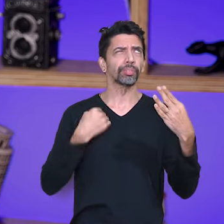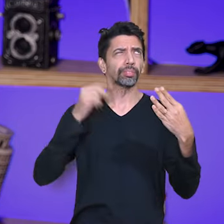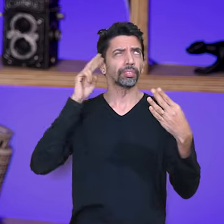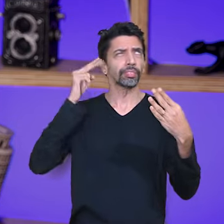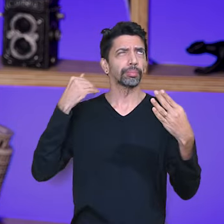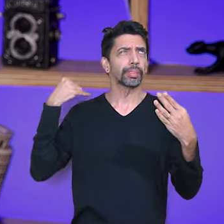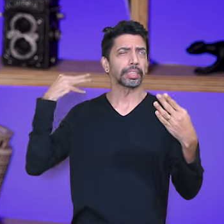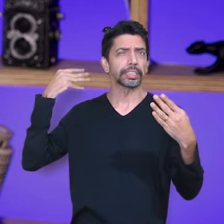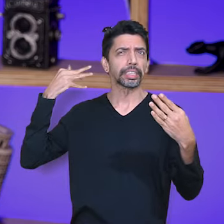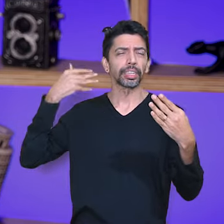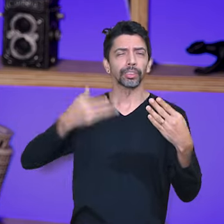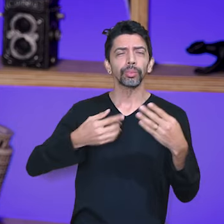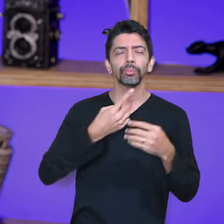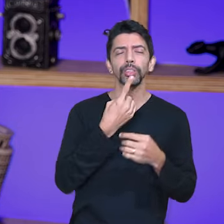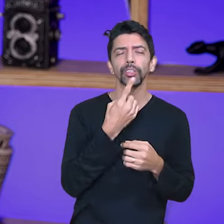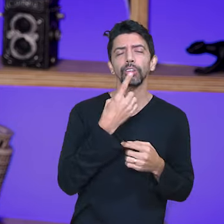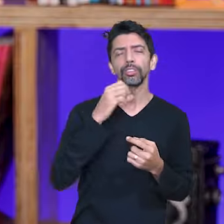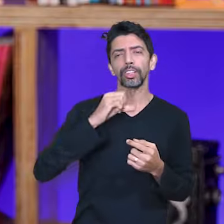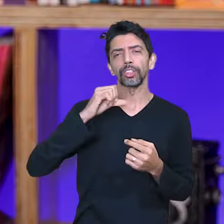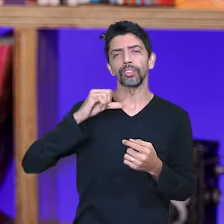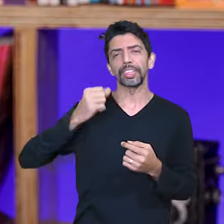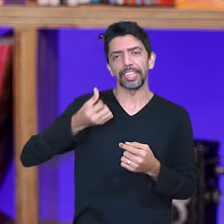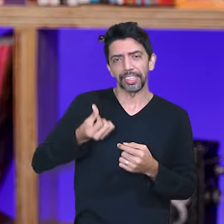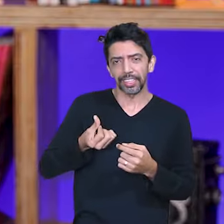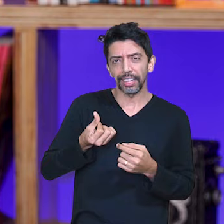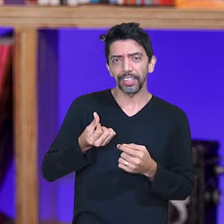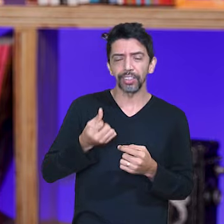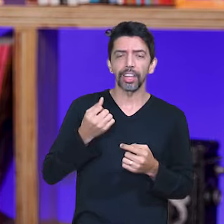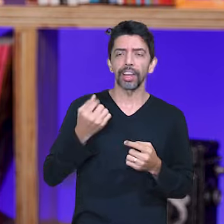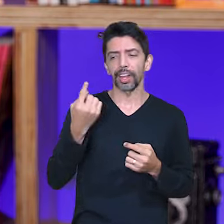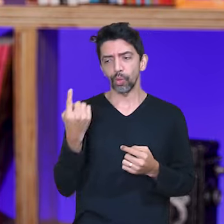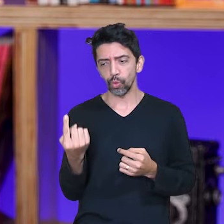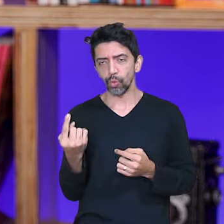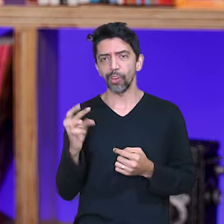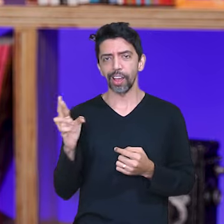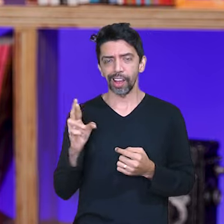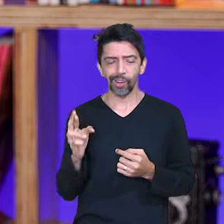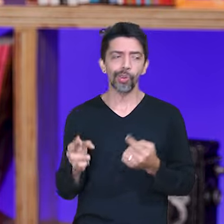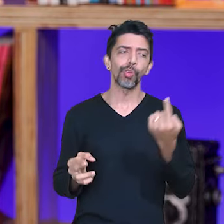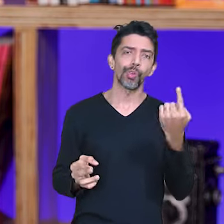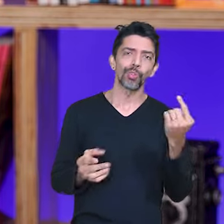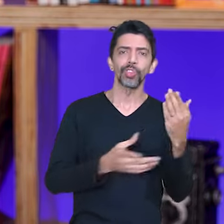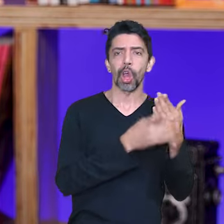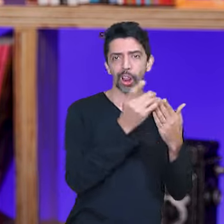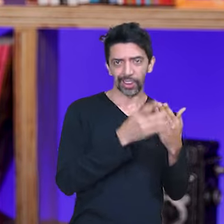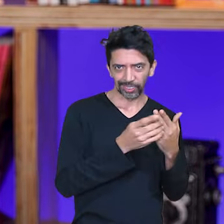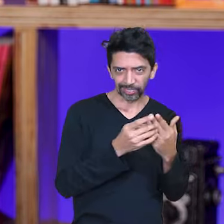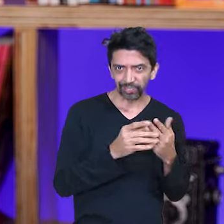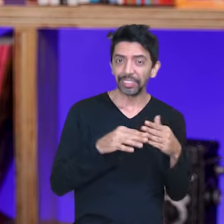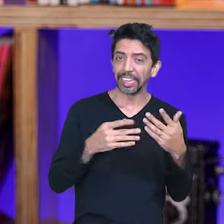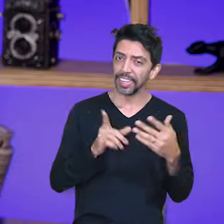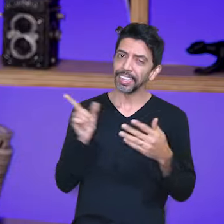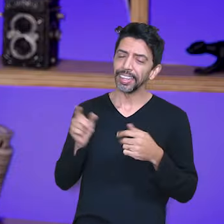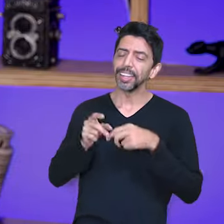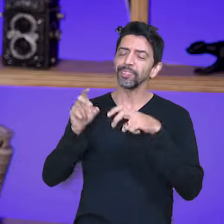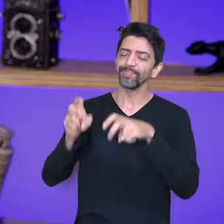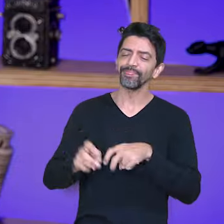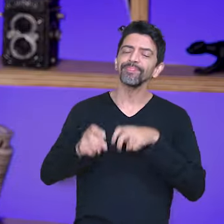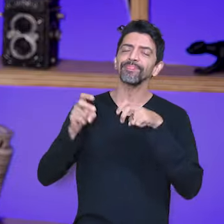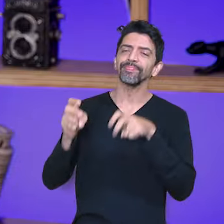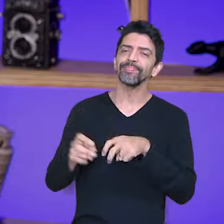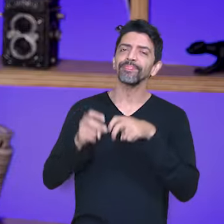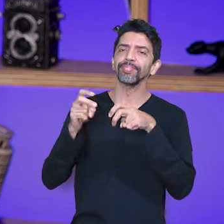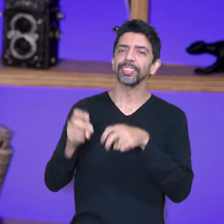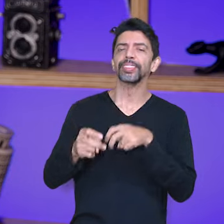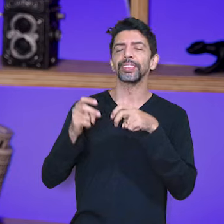a um para um real para um dólar, e o momento que eu construí lá no meu sítio, Recanto Sonho Meu, eu gastei lá